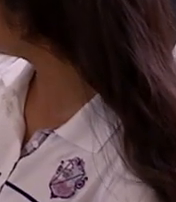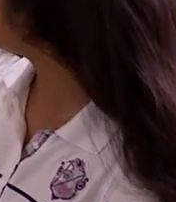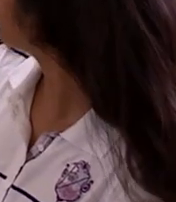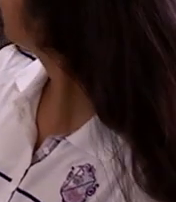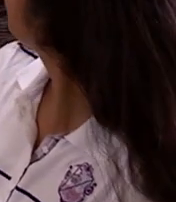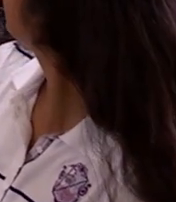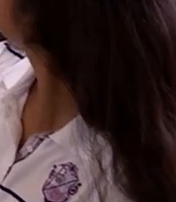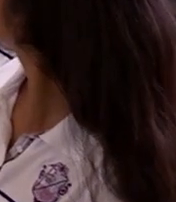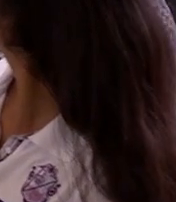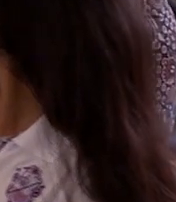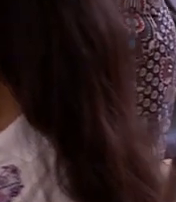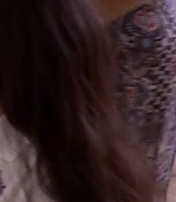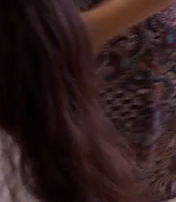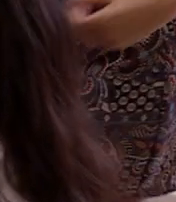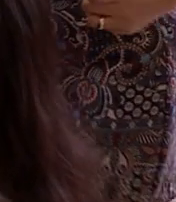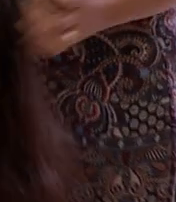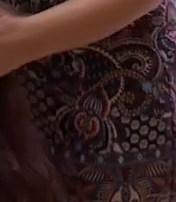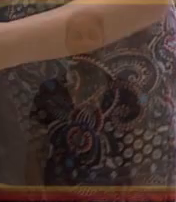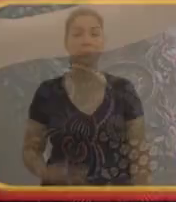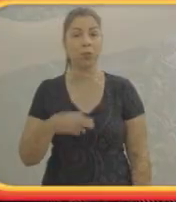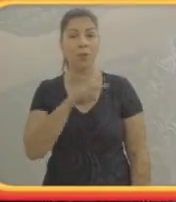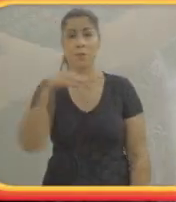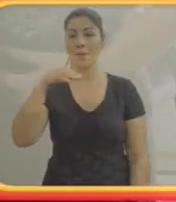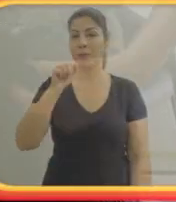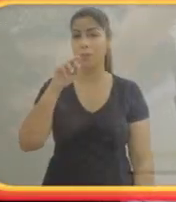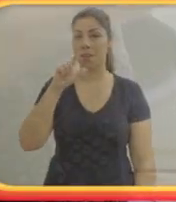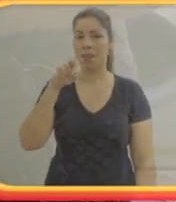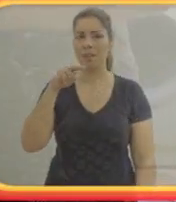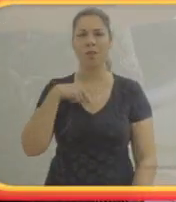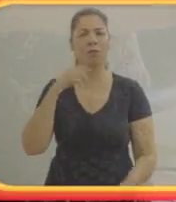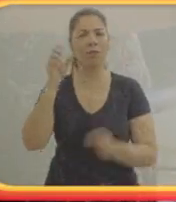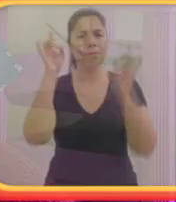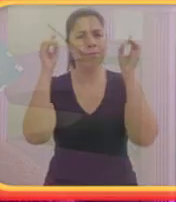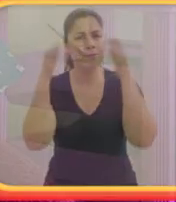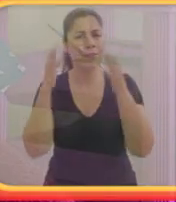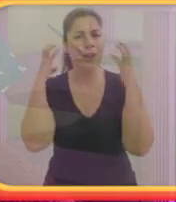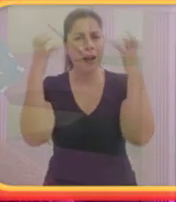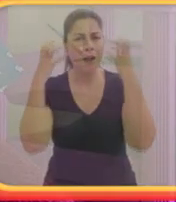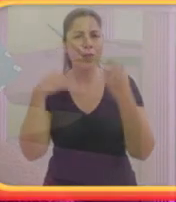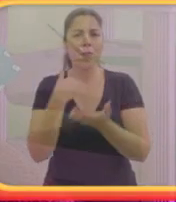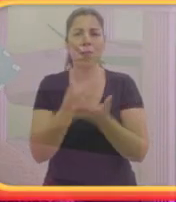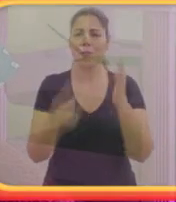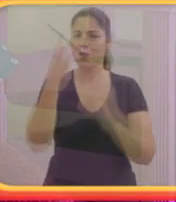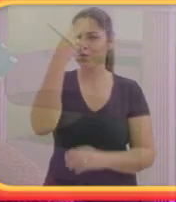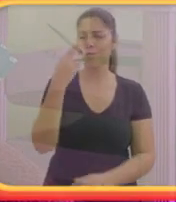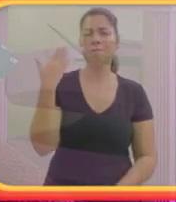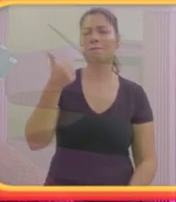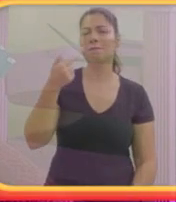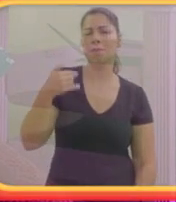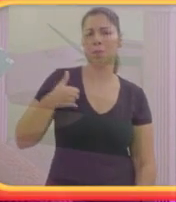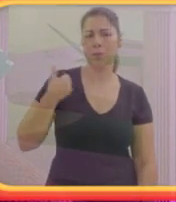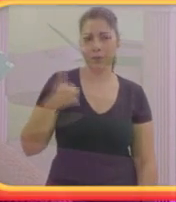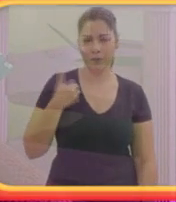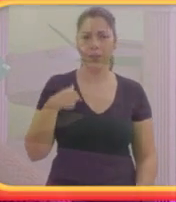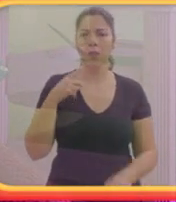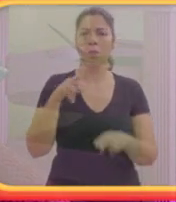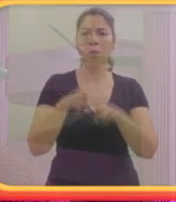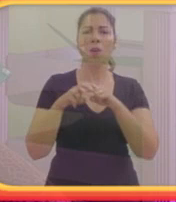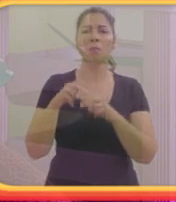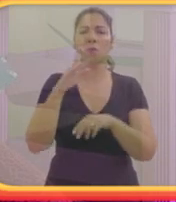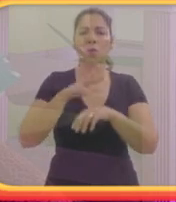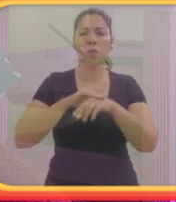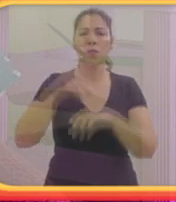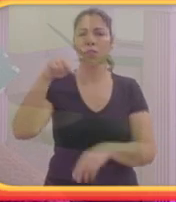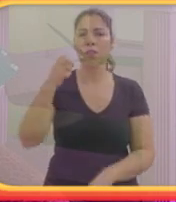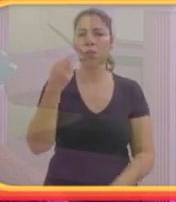beleza. Marlene pega um pente e passa as mãos no cabelo da cliente. Meu nome é Marlene Melo, sou especialista em cachos. Perdi a visão aos 17 anos